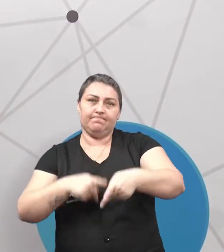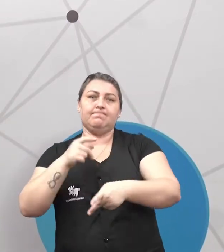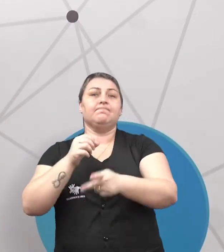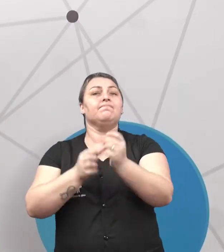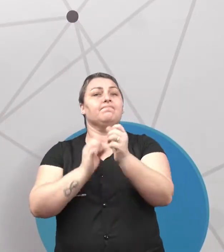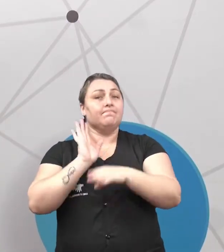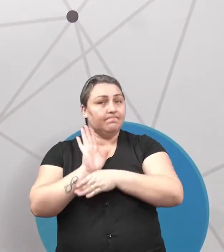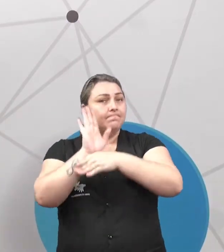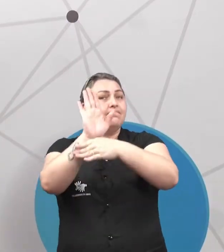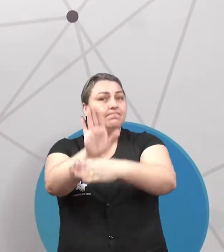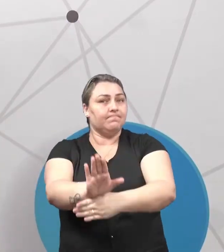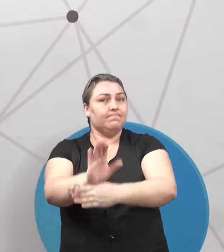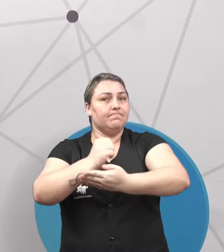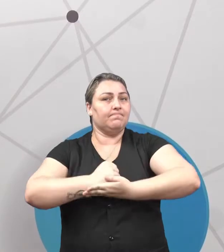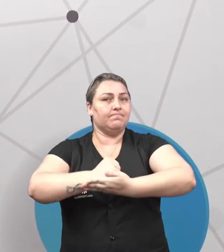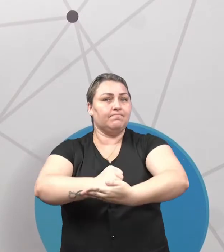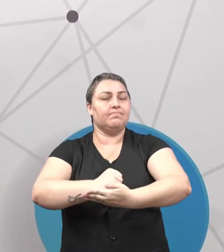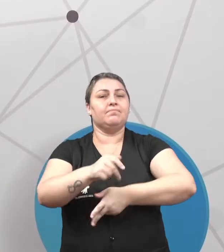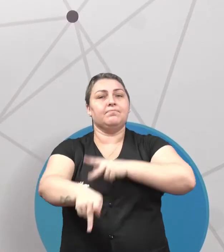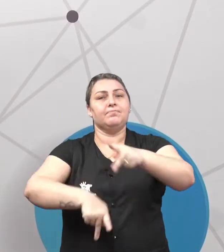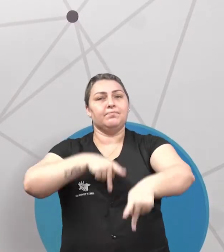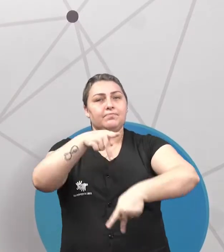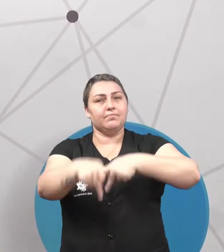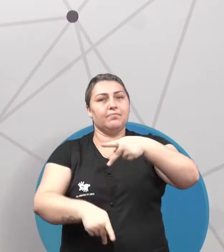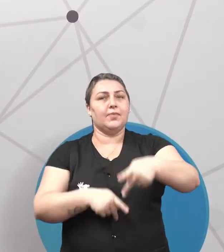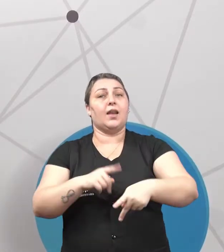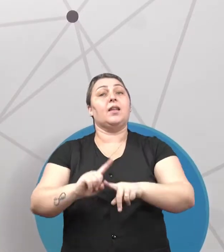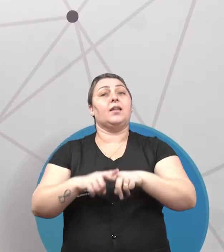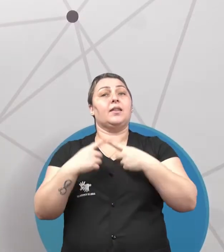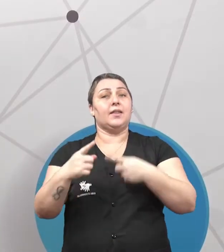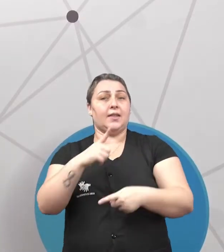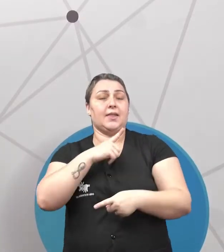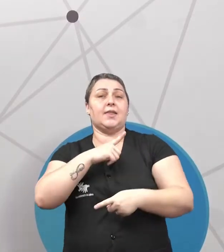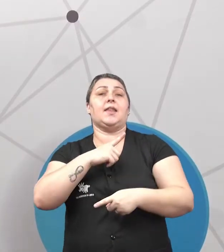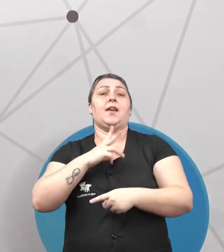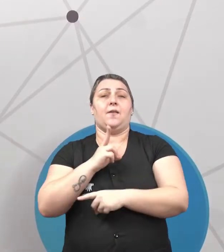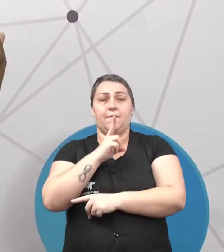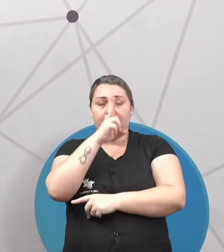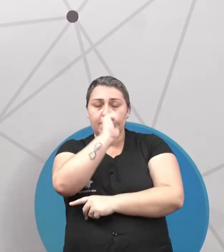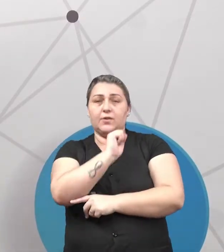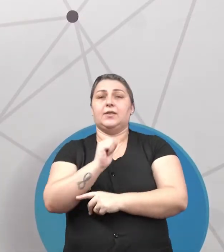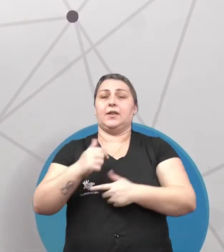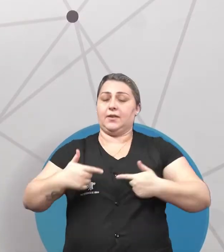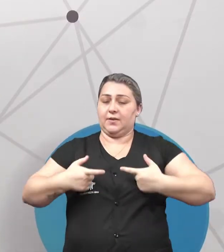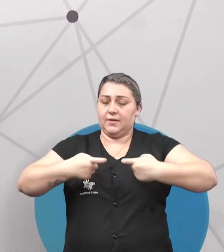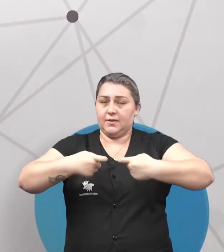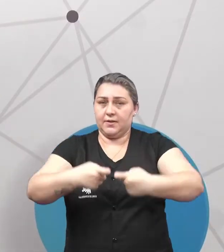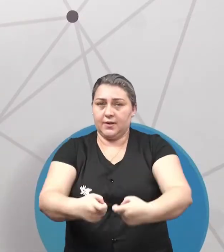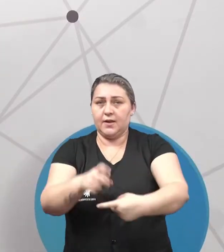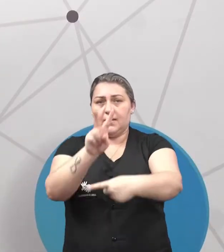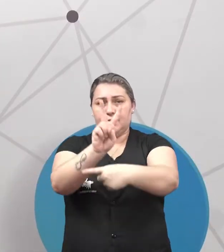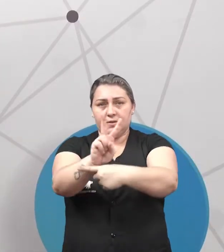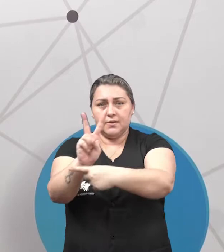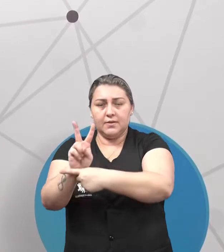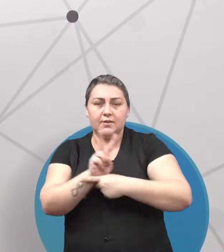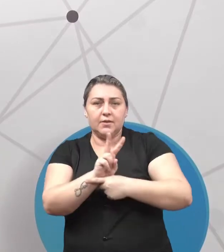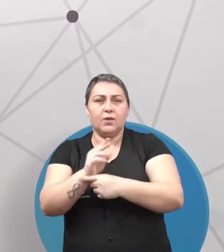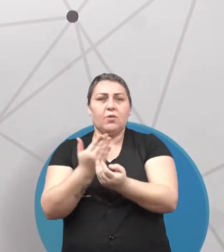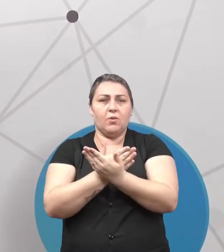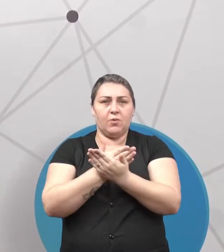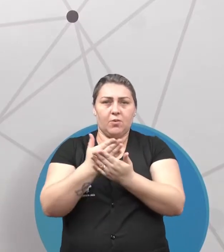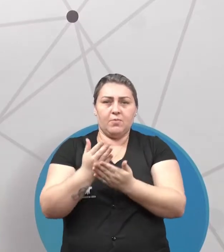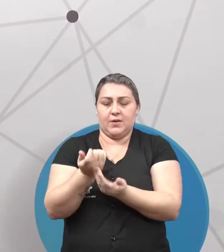mas devagarzinho esse general, ele vai tendo poderes além da questão da guerra, da guarda, né? Ele vai começando